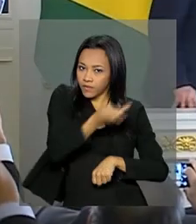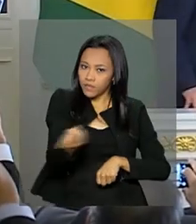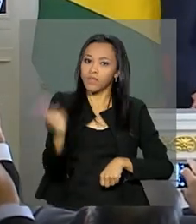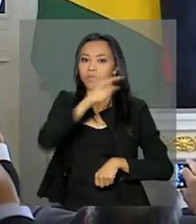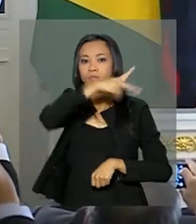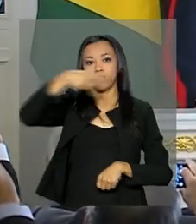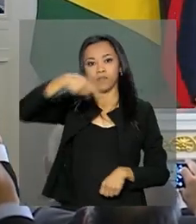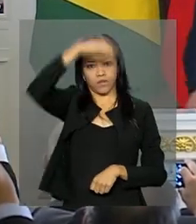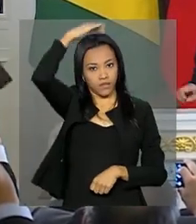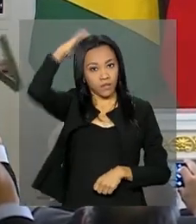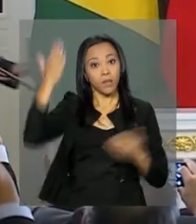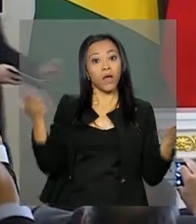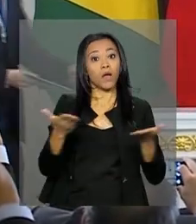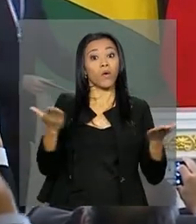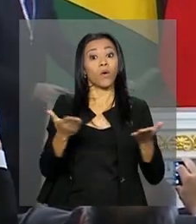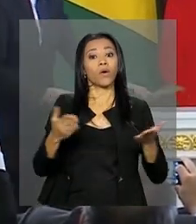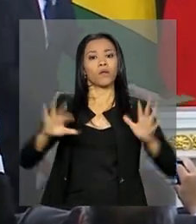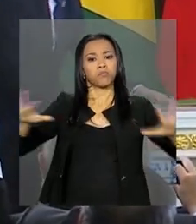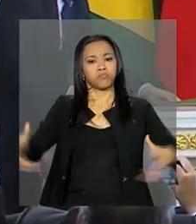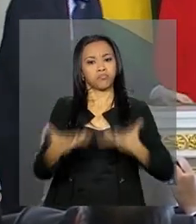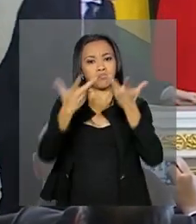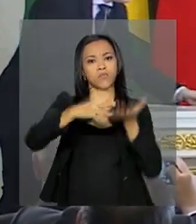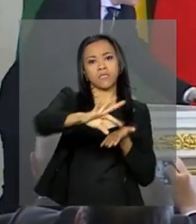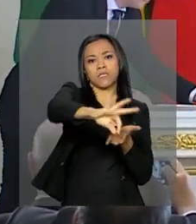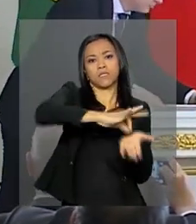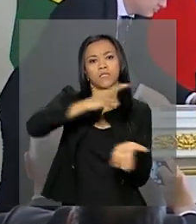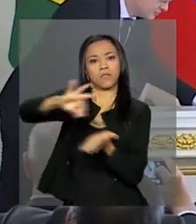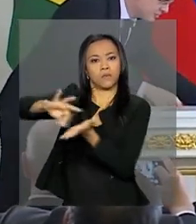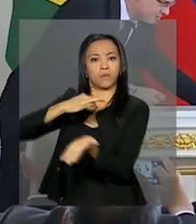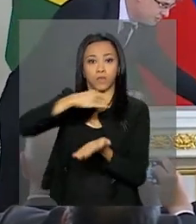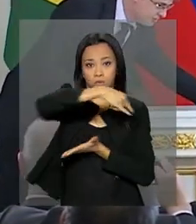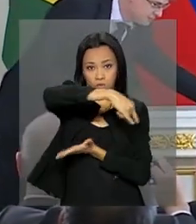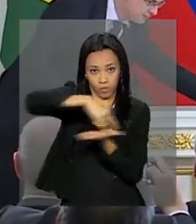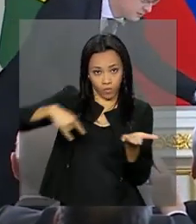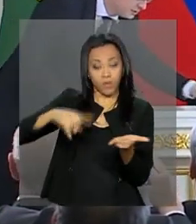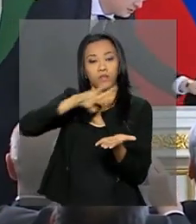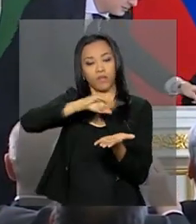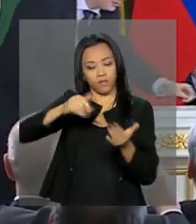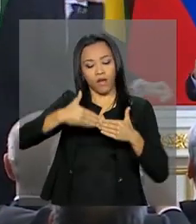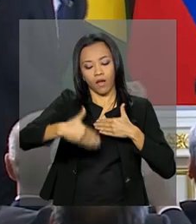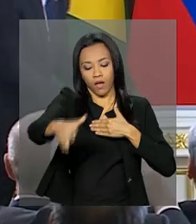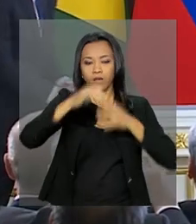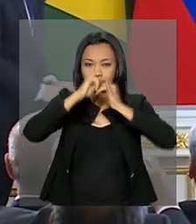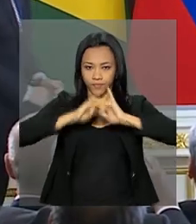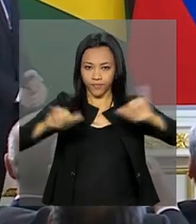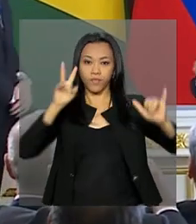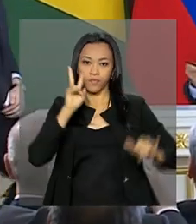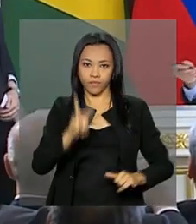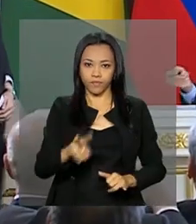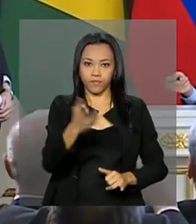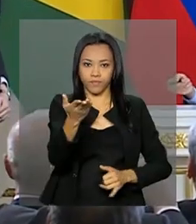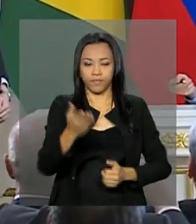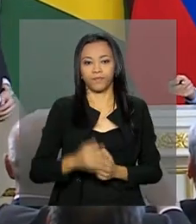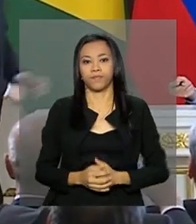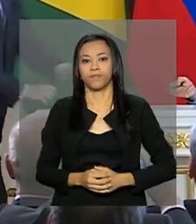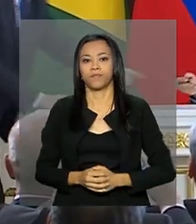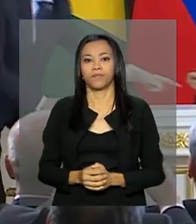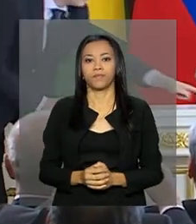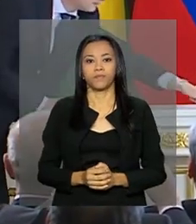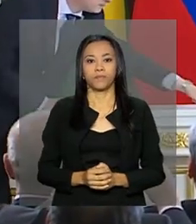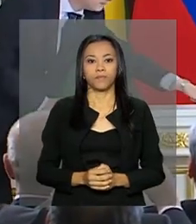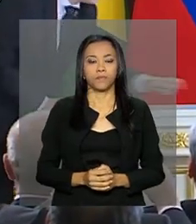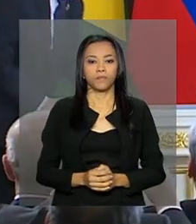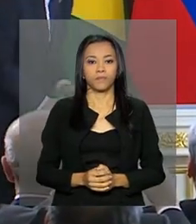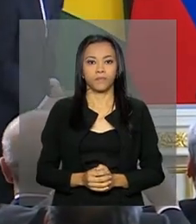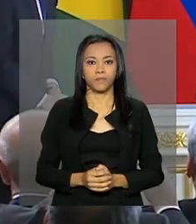Ele participa agora de uma cerimônia de assinatura de atos e deve fazer uma declaração à imprensa. Vamos acompanhar. Senhor